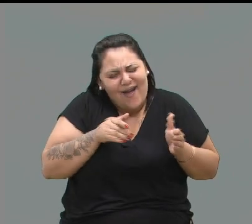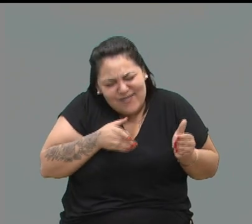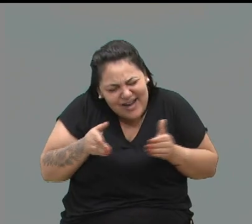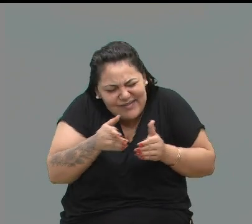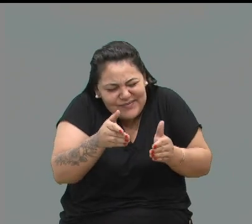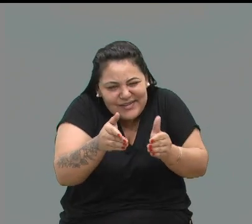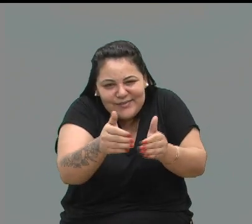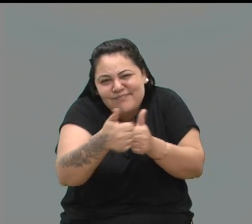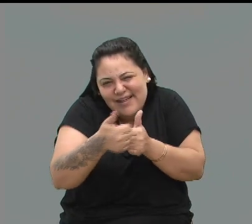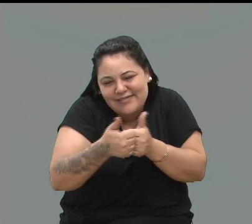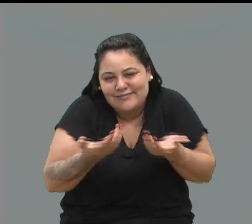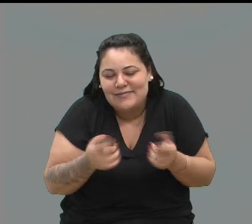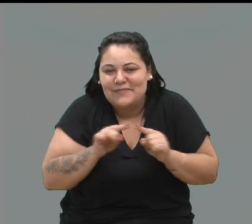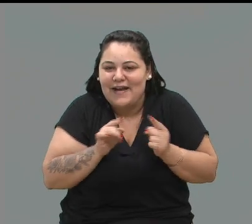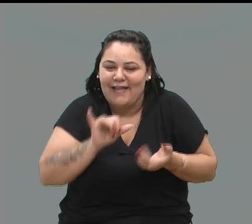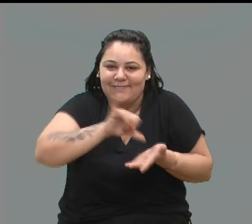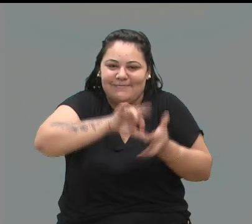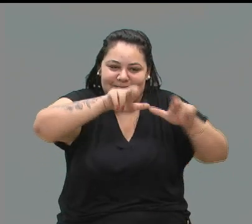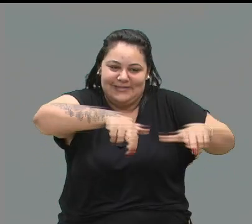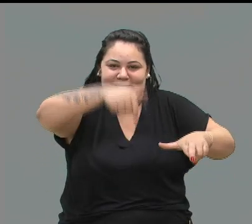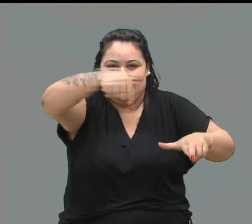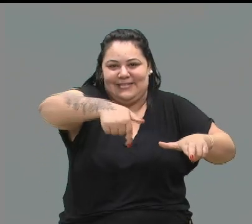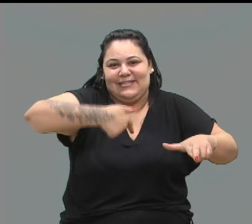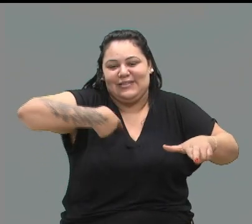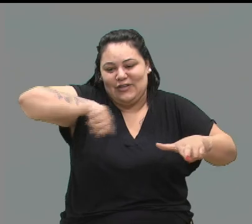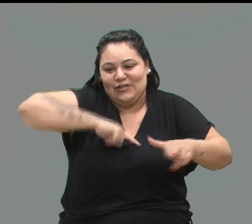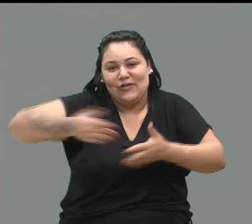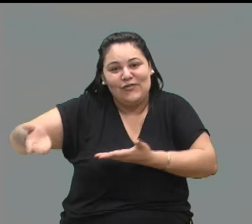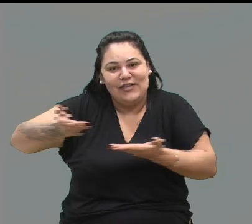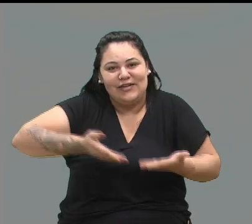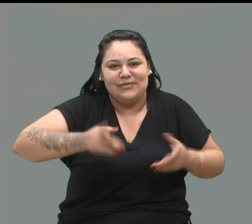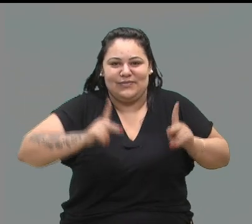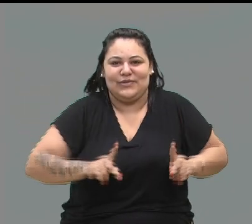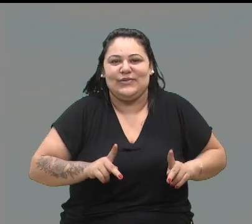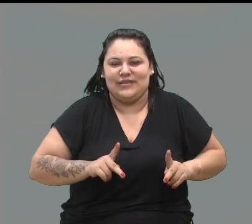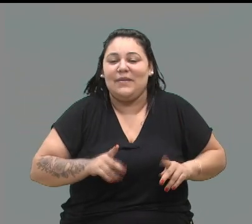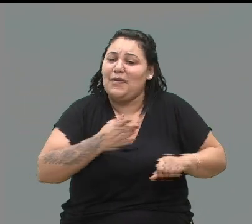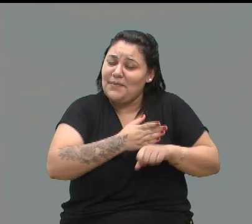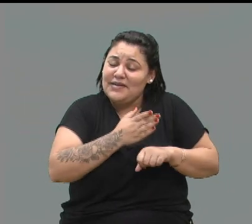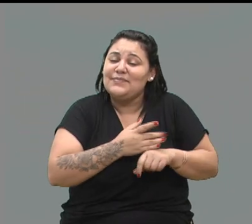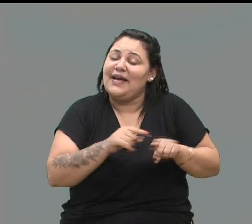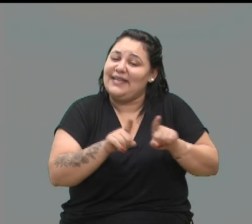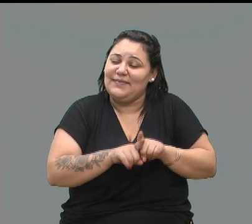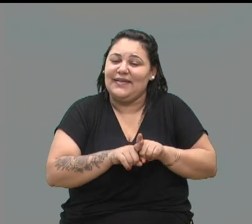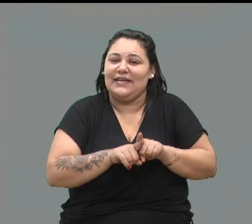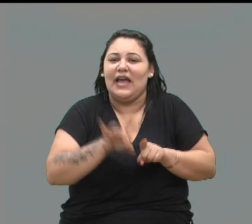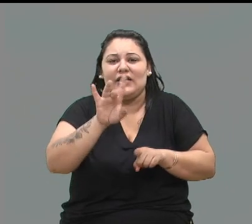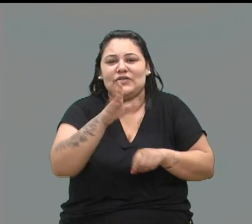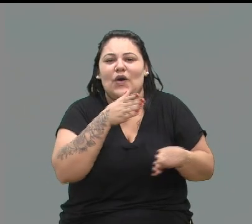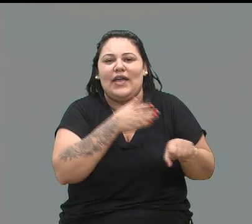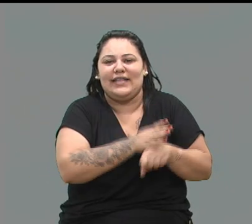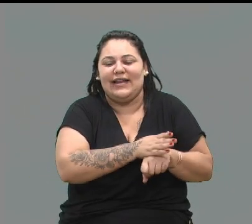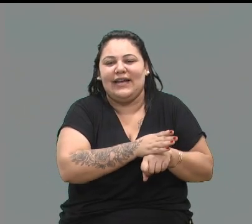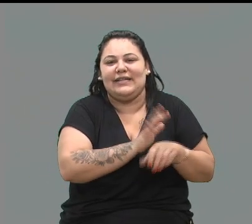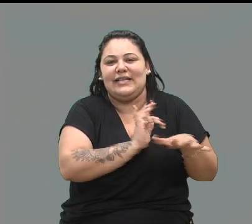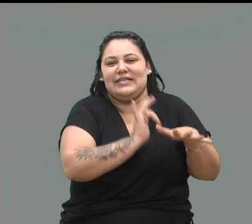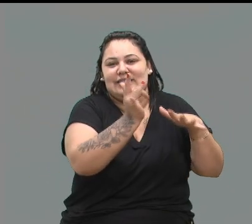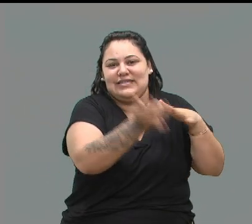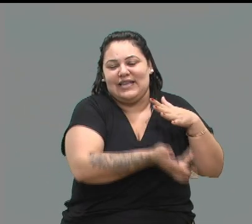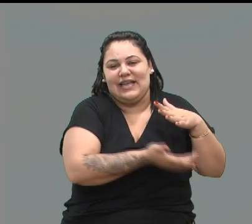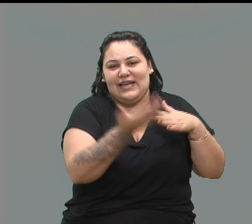na região central, e a gente convida as pessoas para que façam parte, né, basta entrar ali nas redes